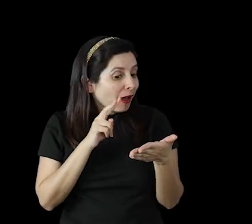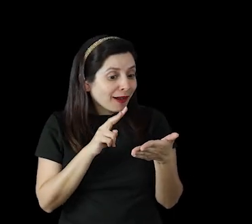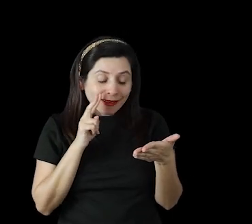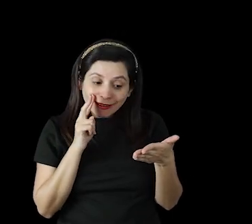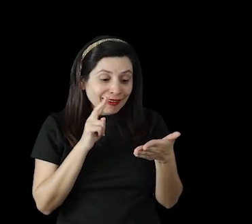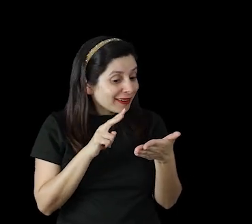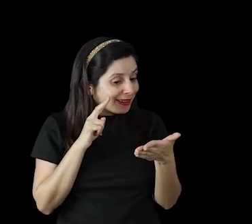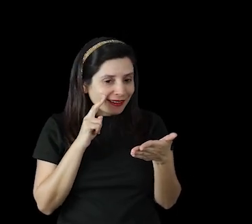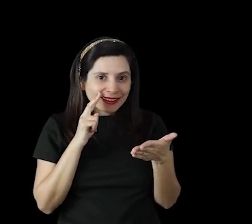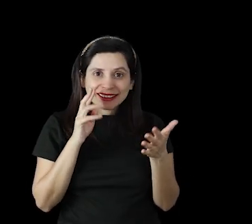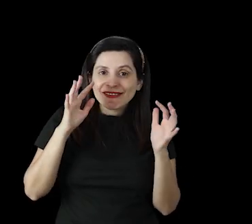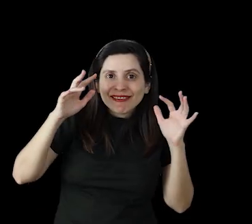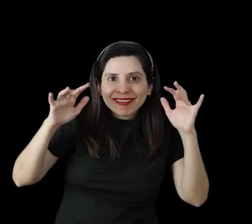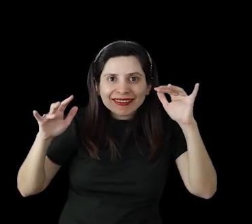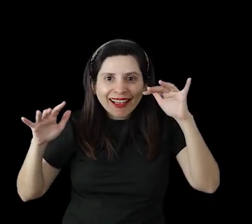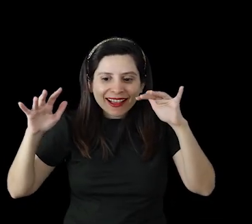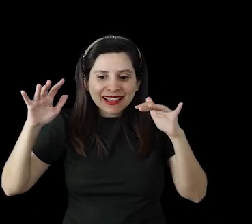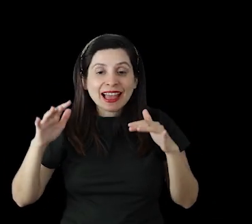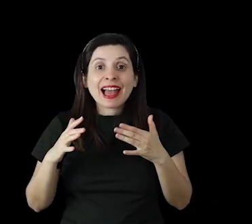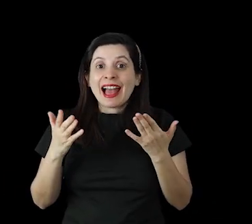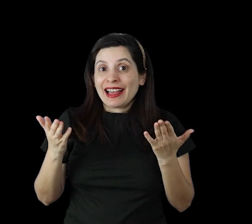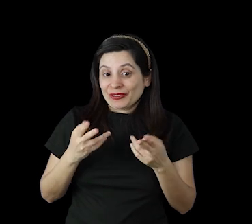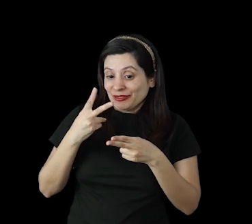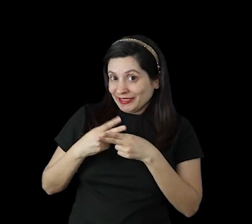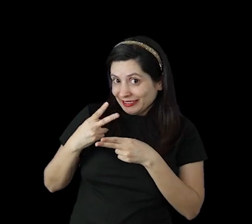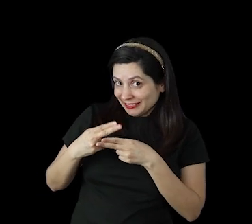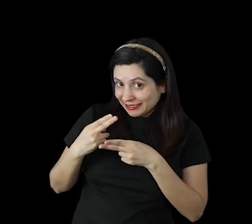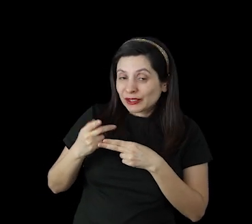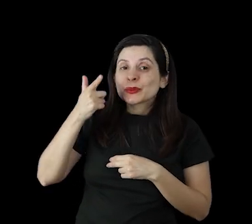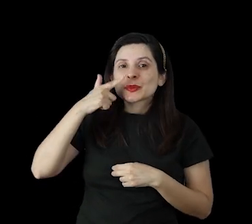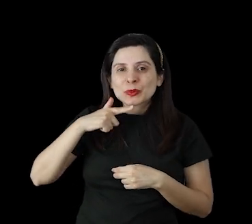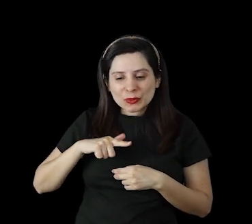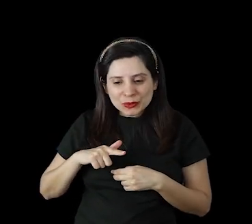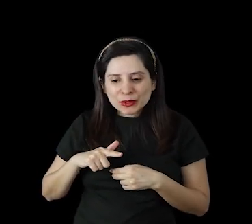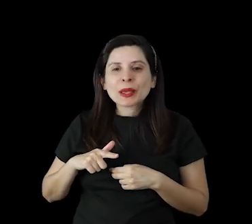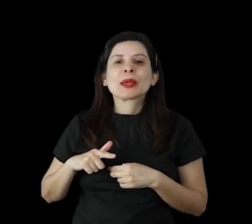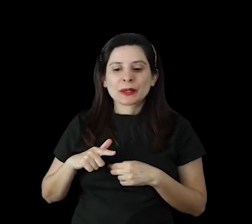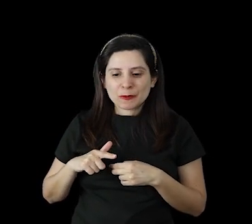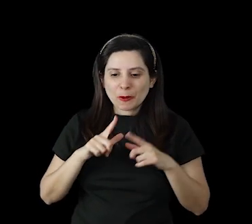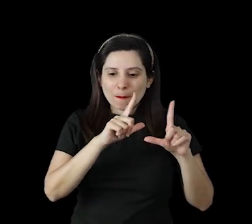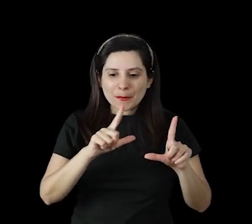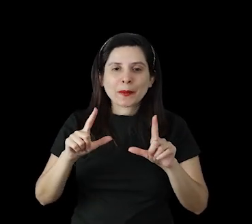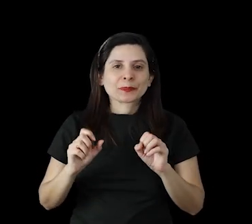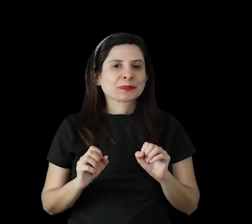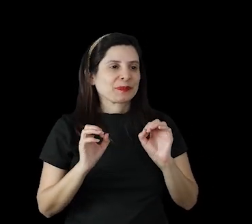pessoas, aqueles É. fantasmas, né. E numa série você consegue realmente explorar isso.